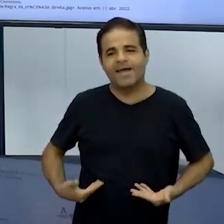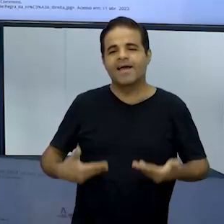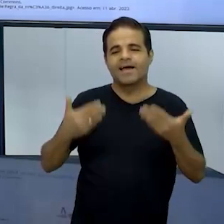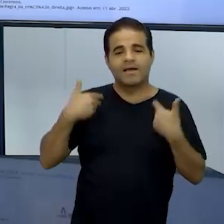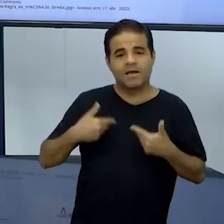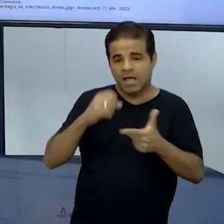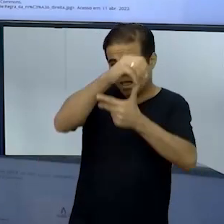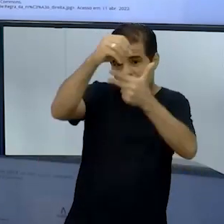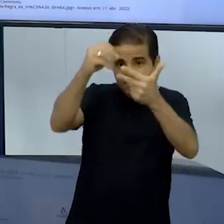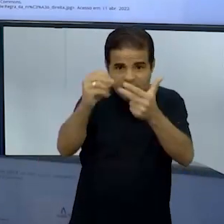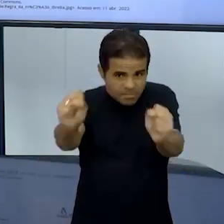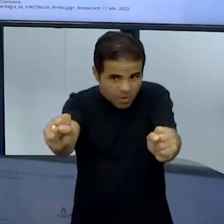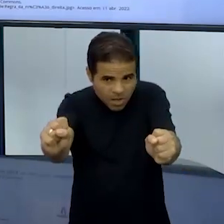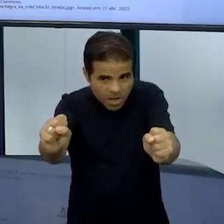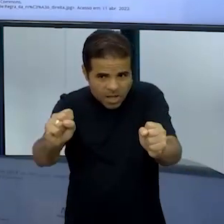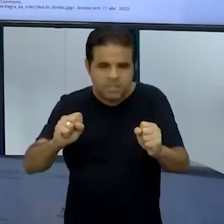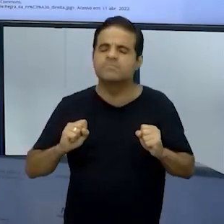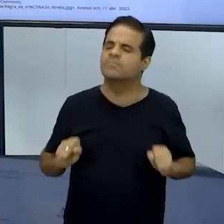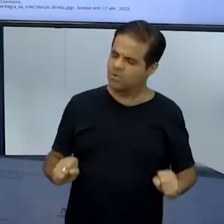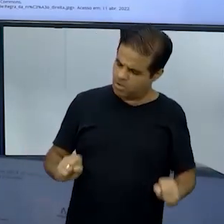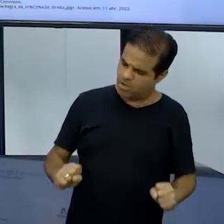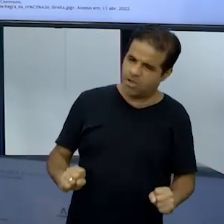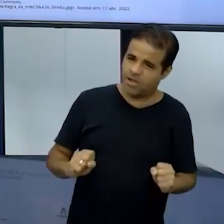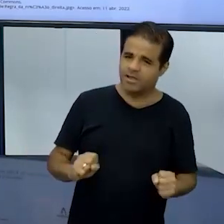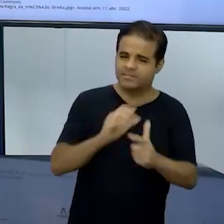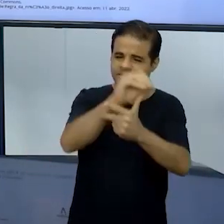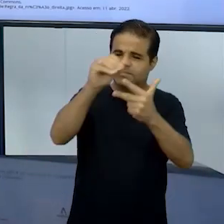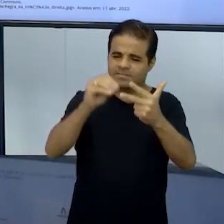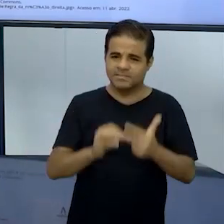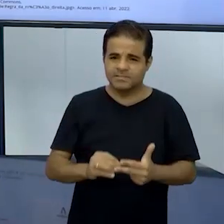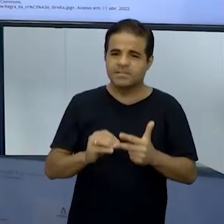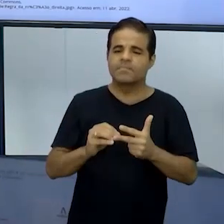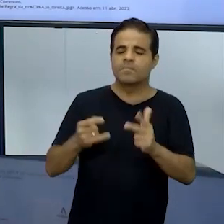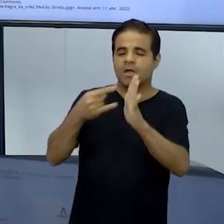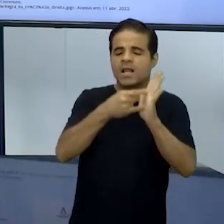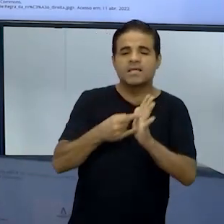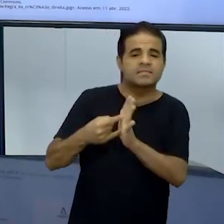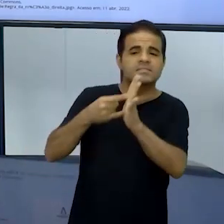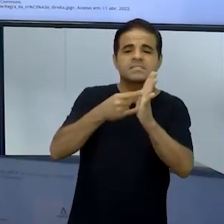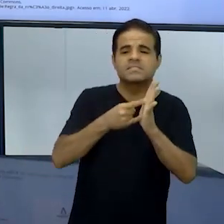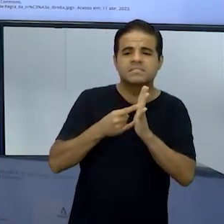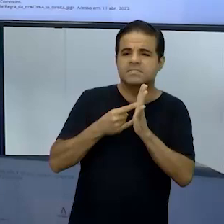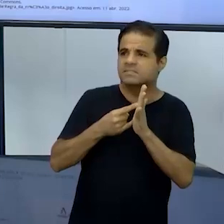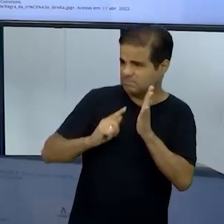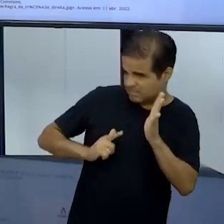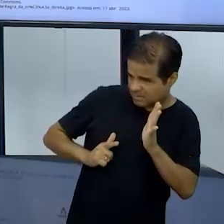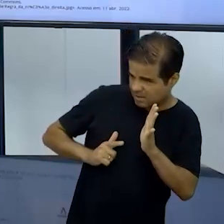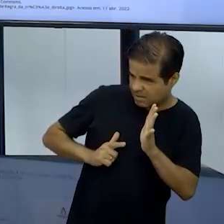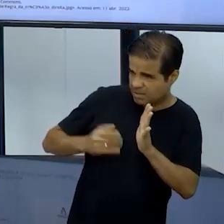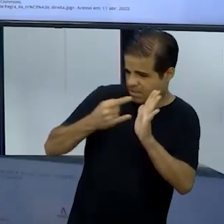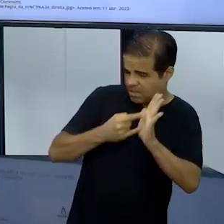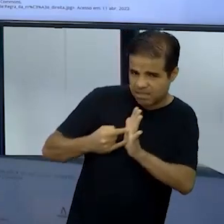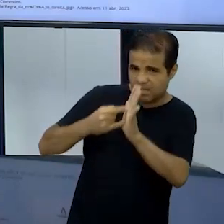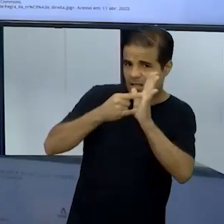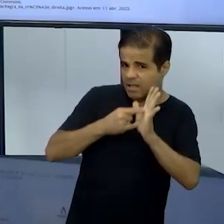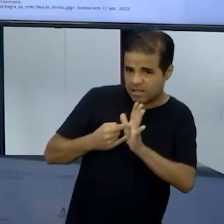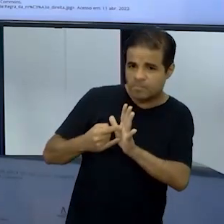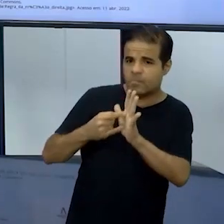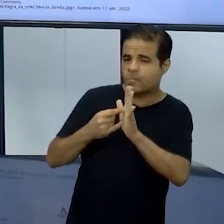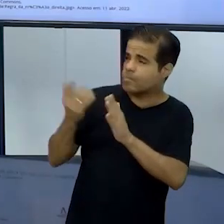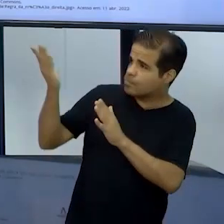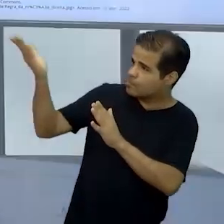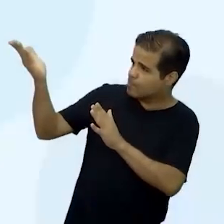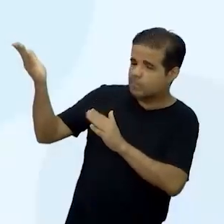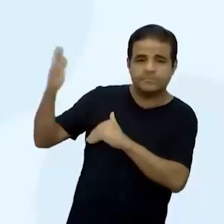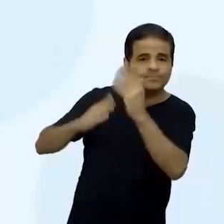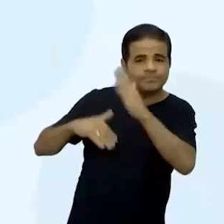cair no Enem? Pode. Pode. Giba, magnetismo. Cai no Enem? Magnetismo, usando essa equação aqui, ó. A famosa